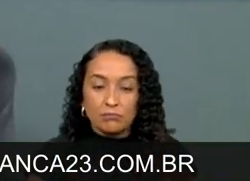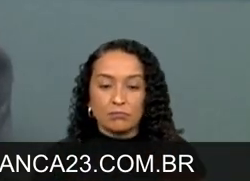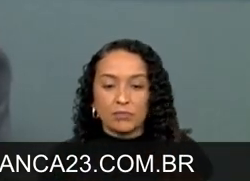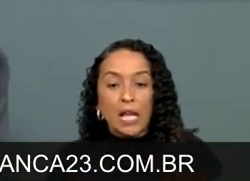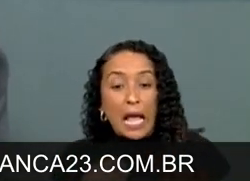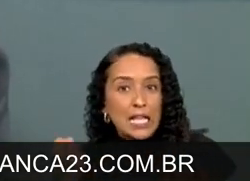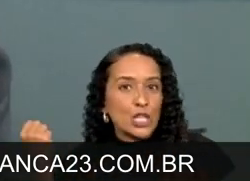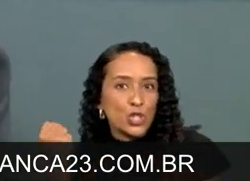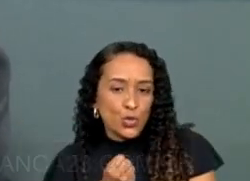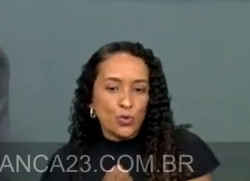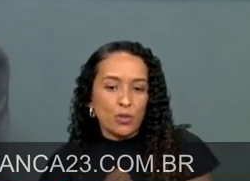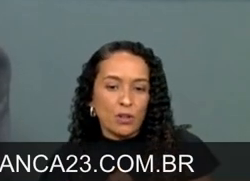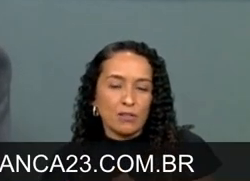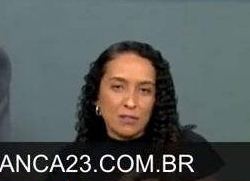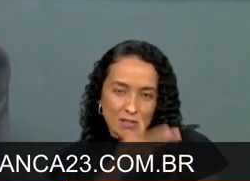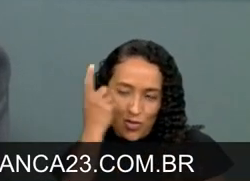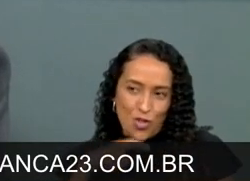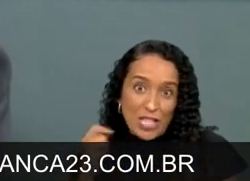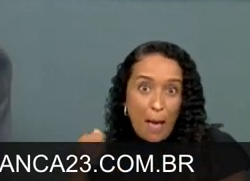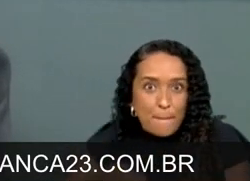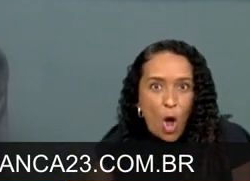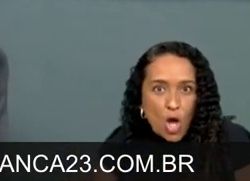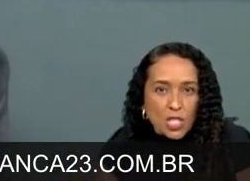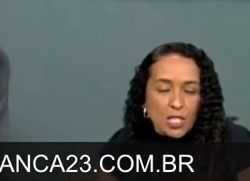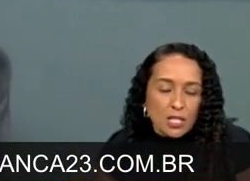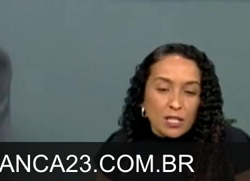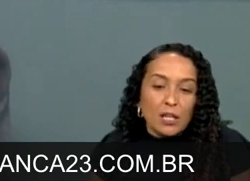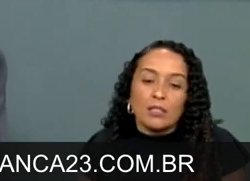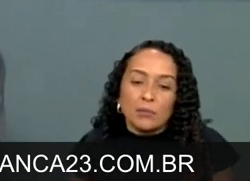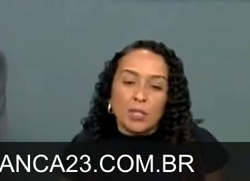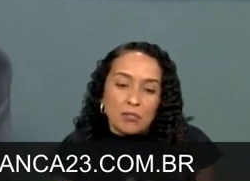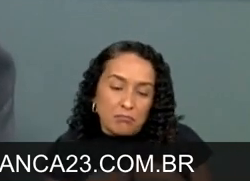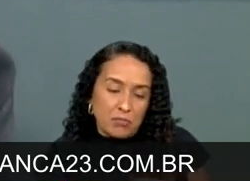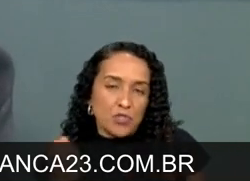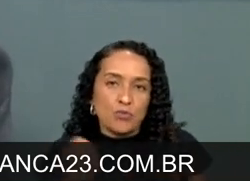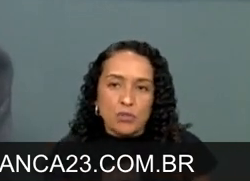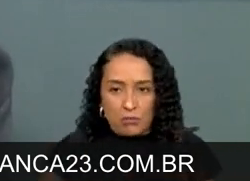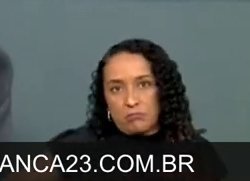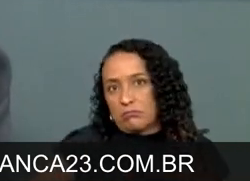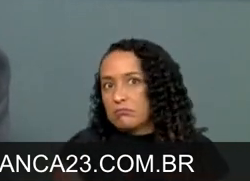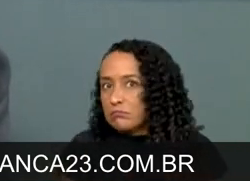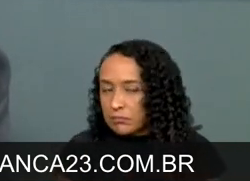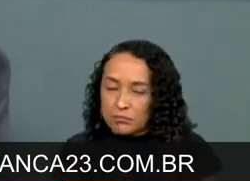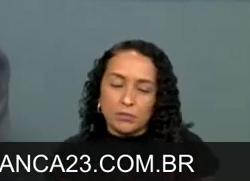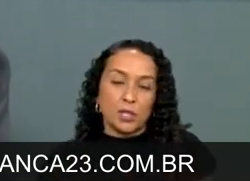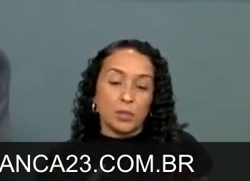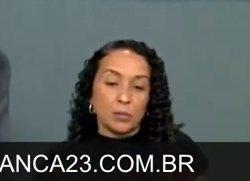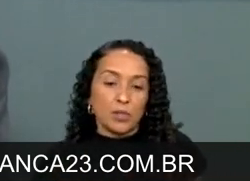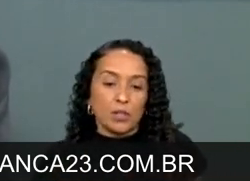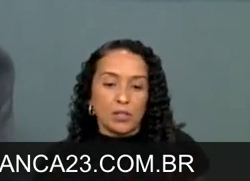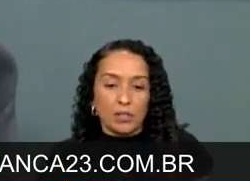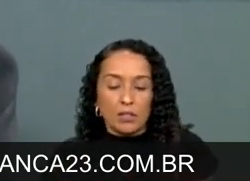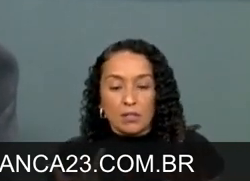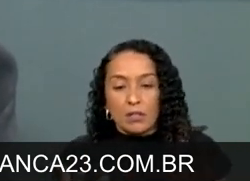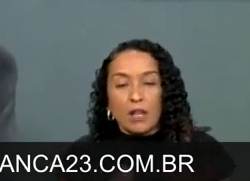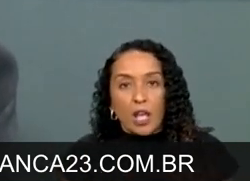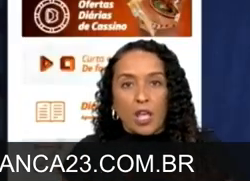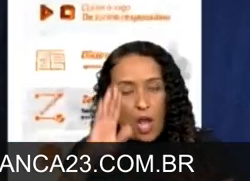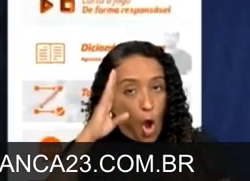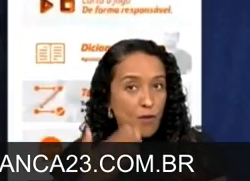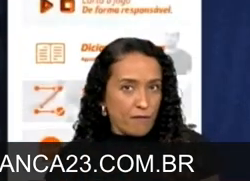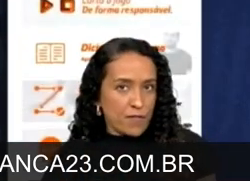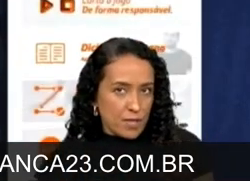segurança para quem está apostando, né? E traz segurança para o próprio mercado, né? Você acaba sendo um mercado mais confiável,